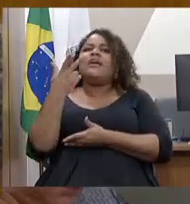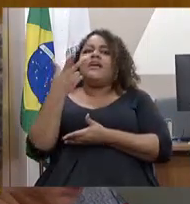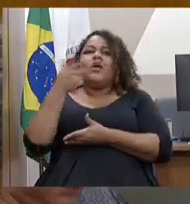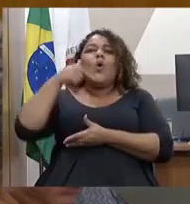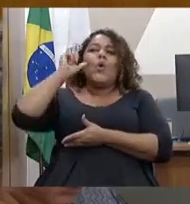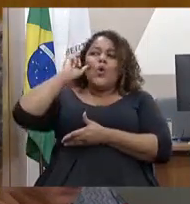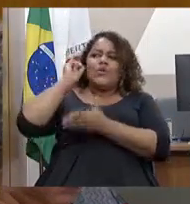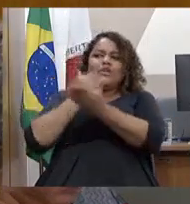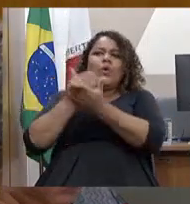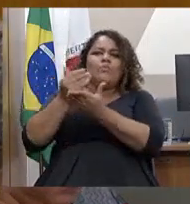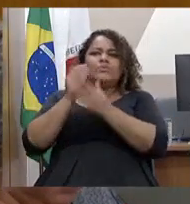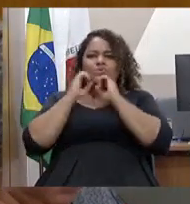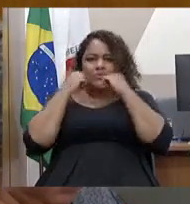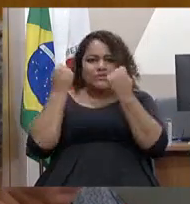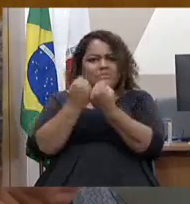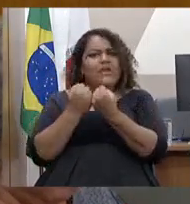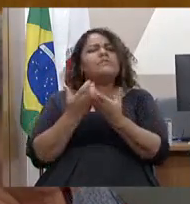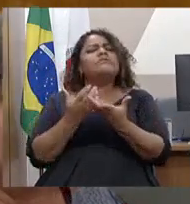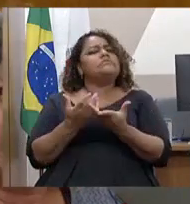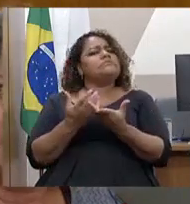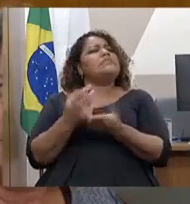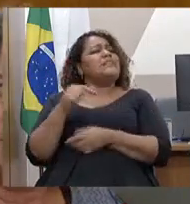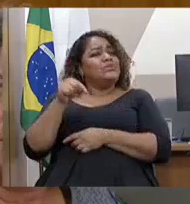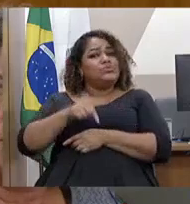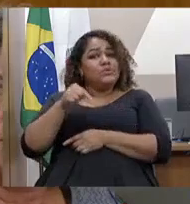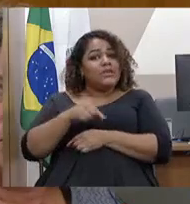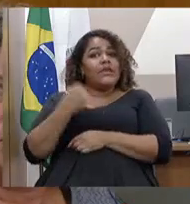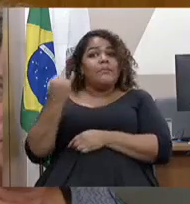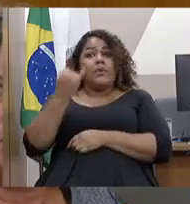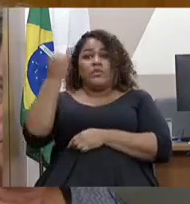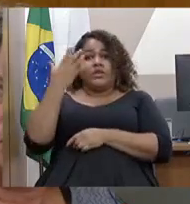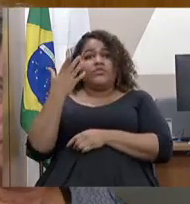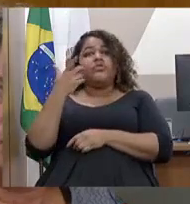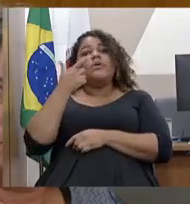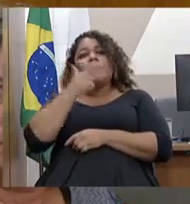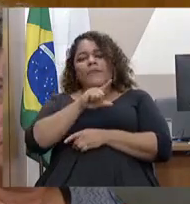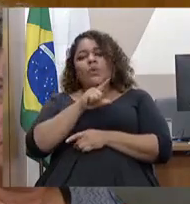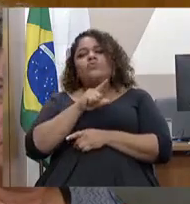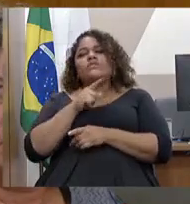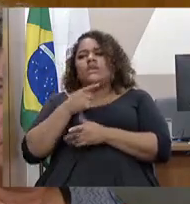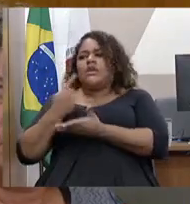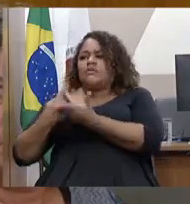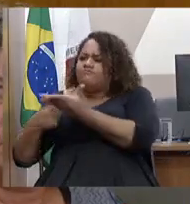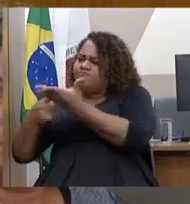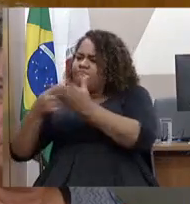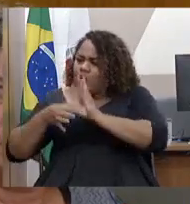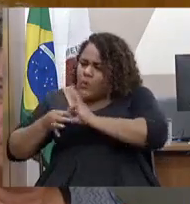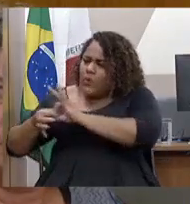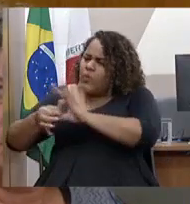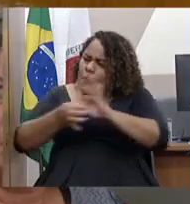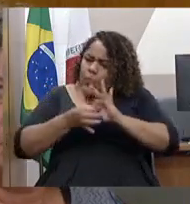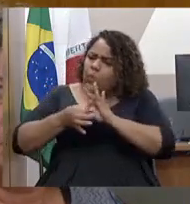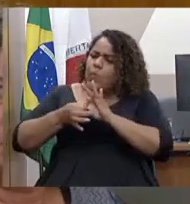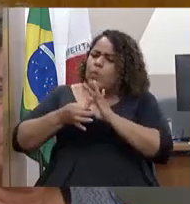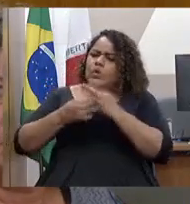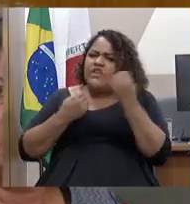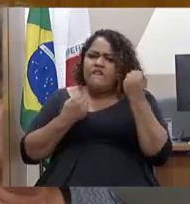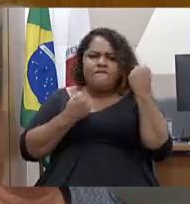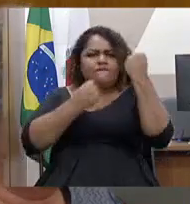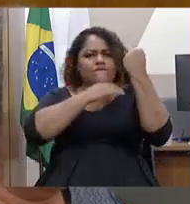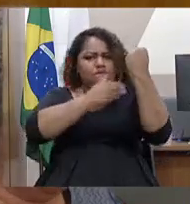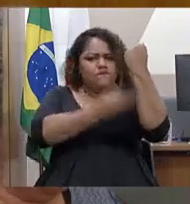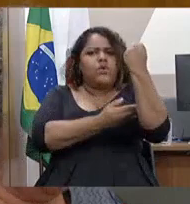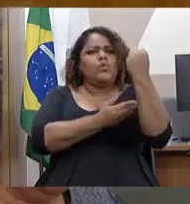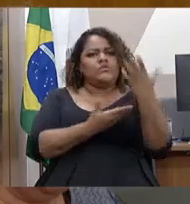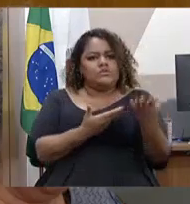e isso aqui para nós gente é na onde que nós tem que juntar para medir força Nessas horas Porque infelizmente nós indicamos